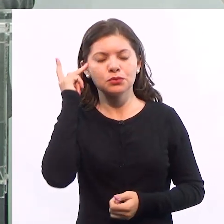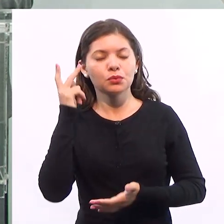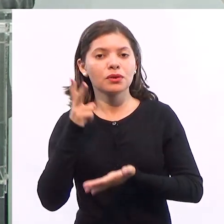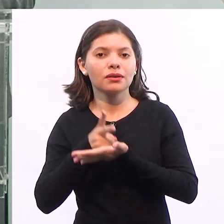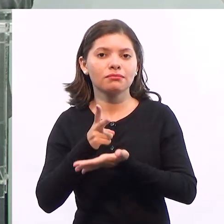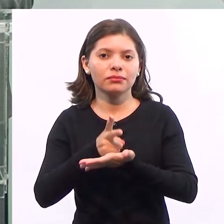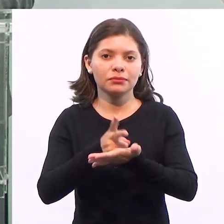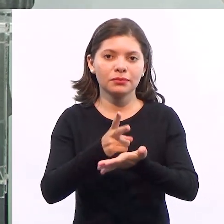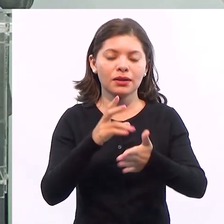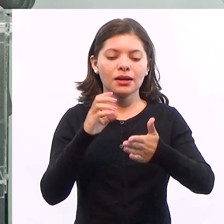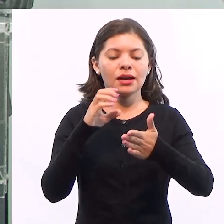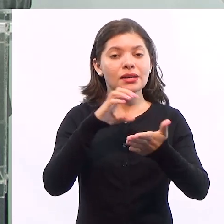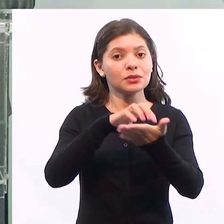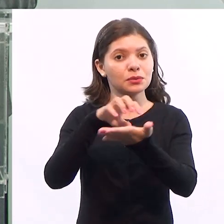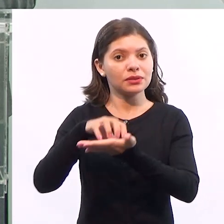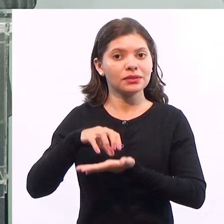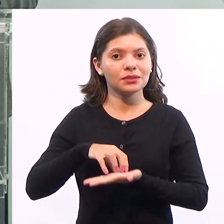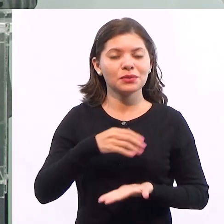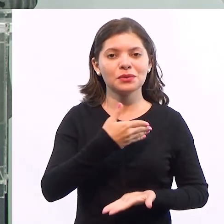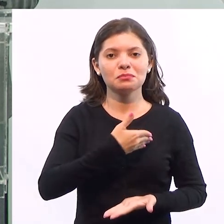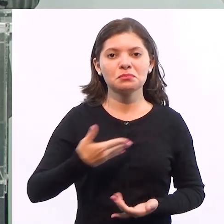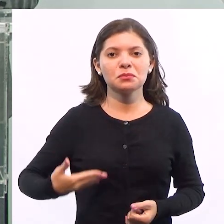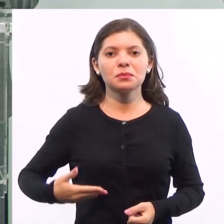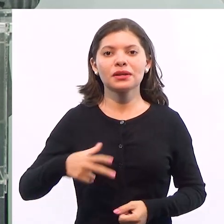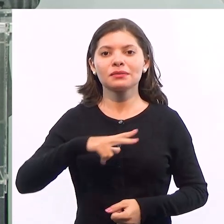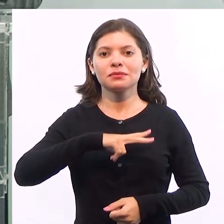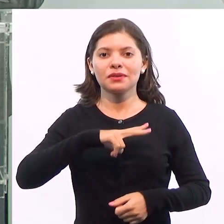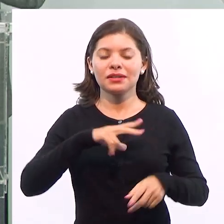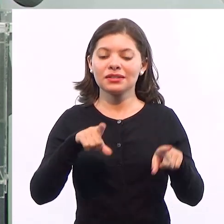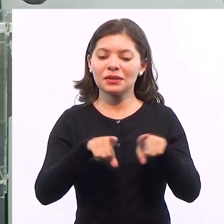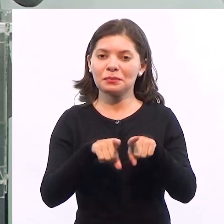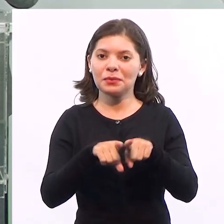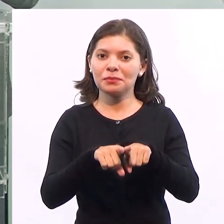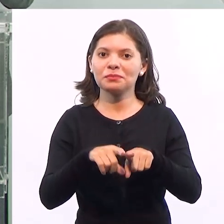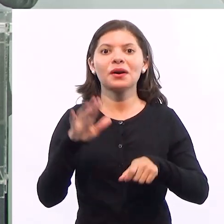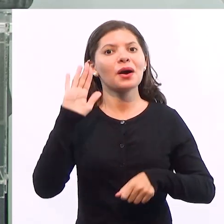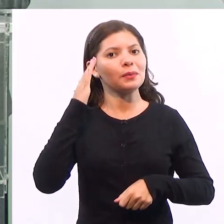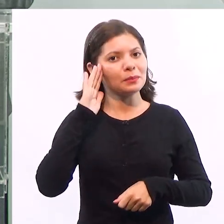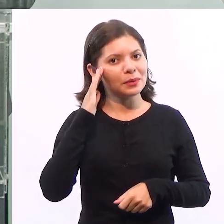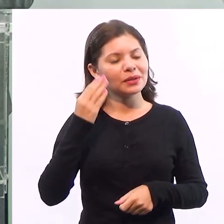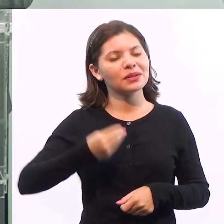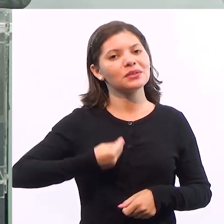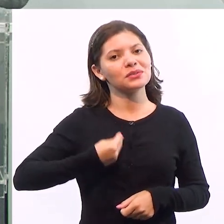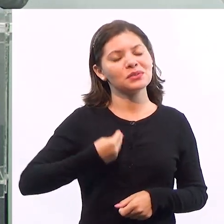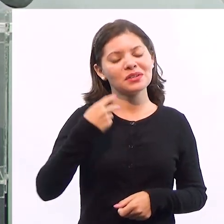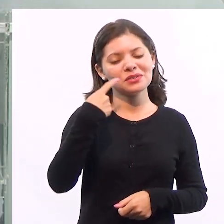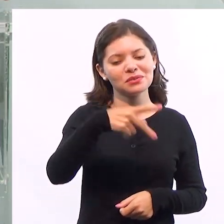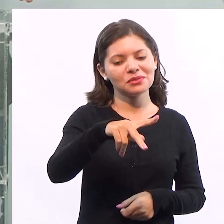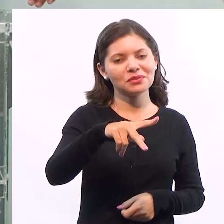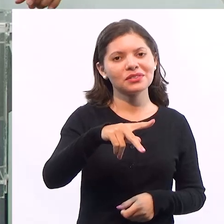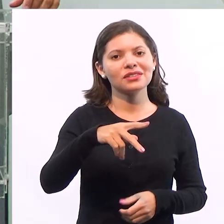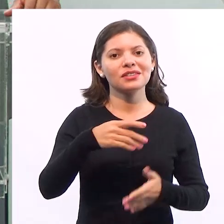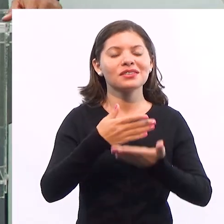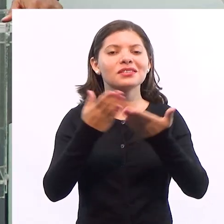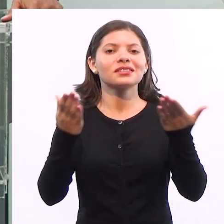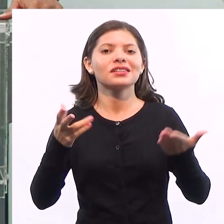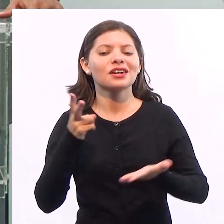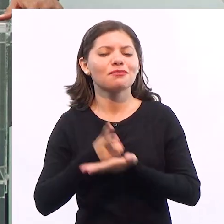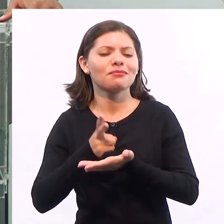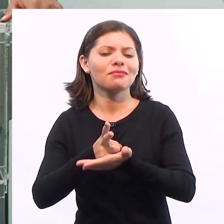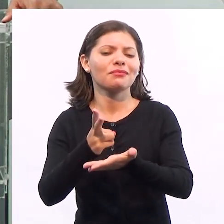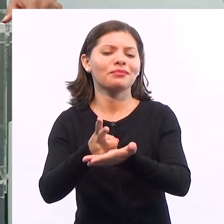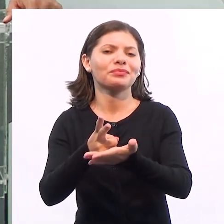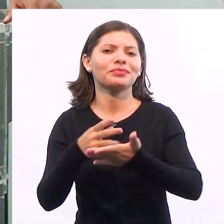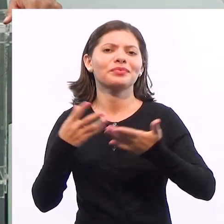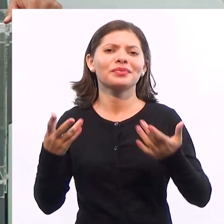e privadas também. Então aprenda isso na sua vida, tá? Você vai estar sempre mudando, sempre mudando. Ah, não, mas eu gosto de ficar aqui no